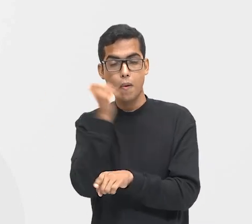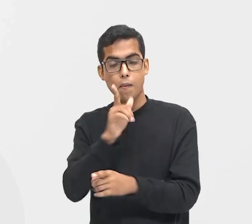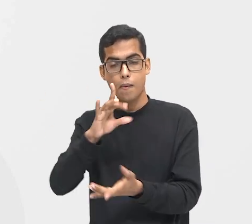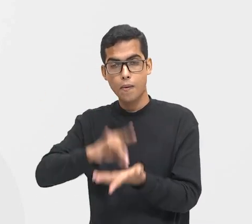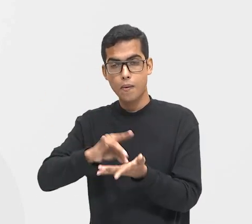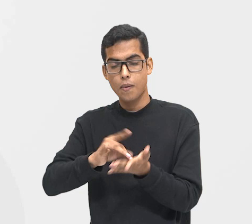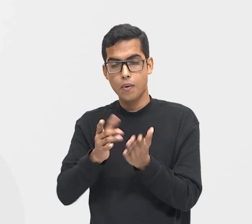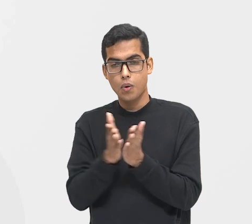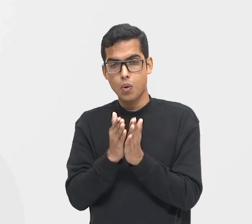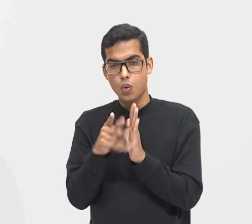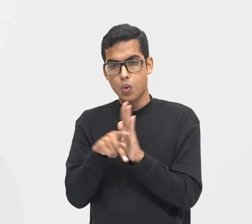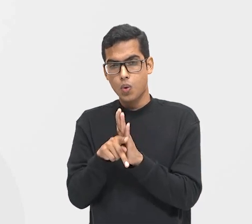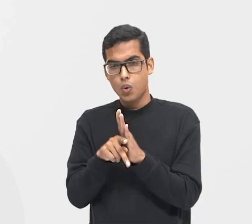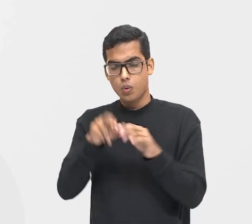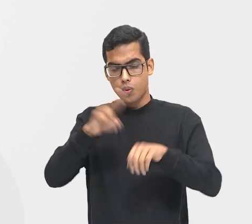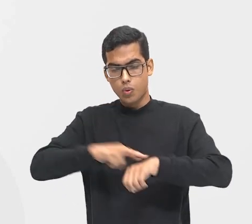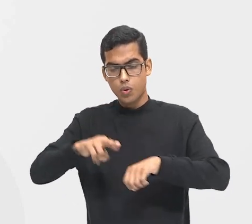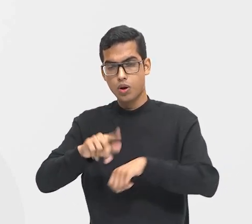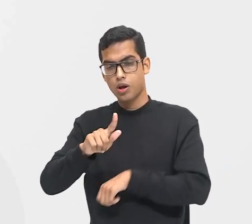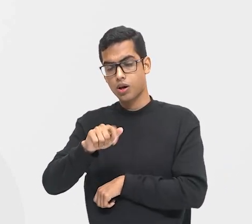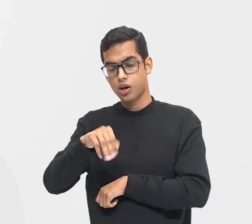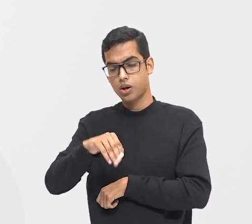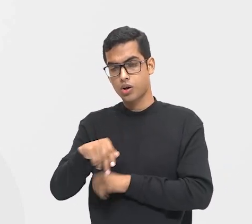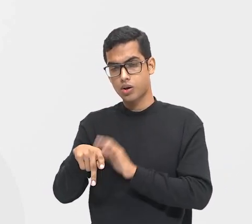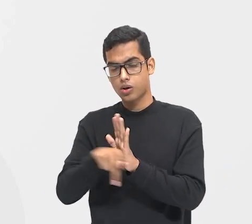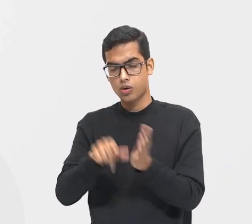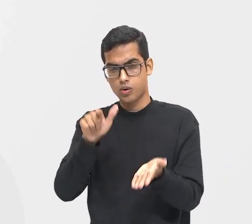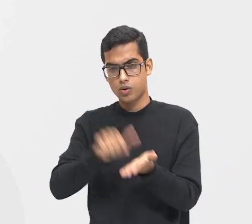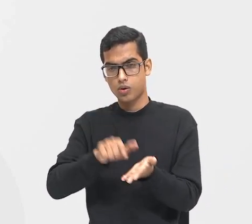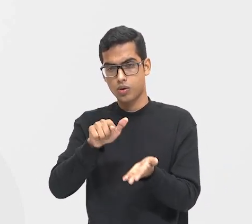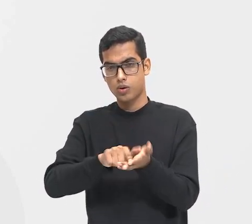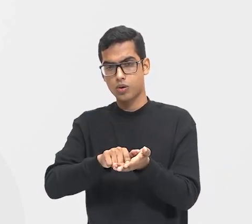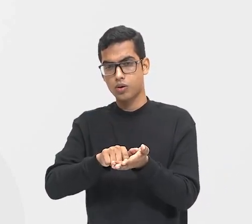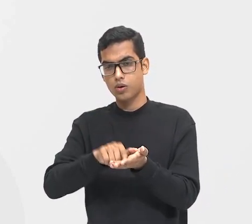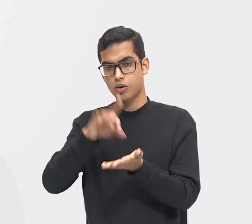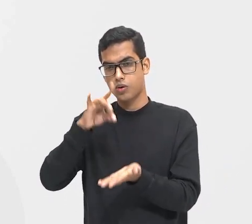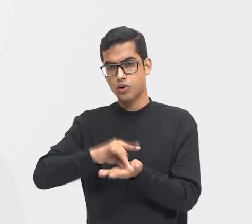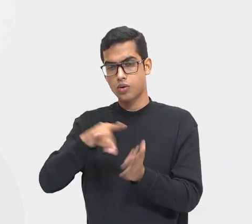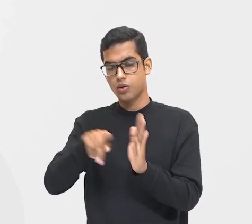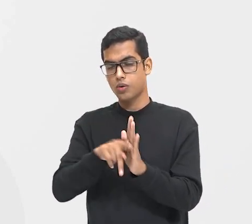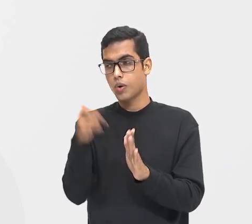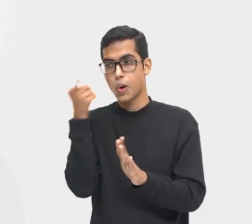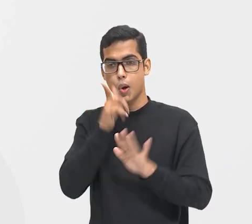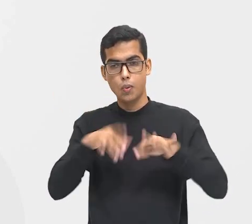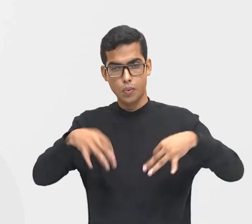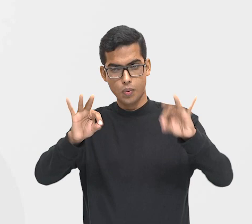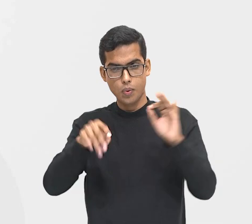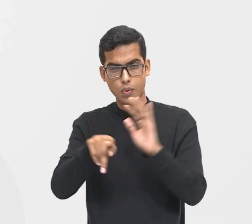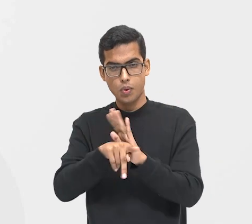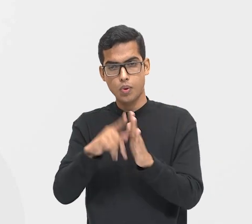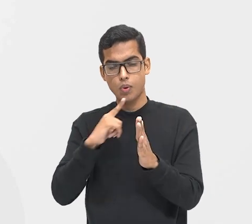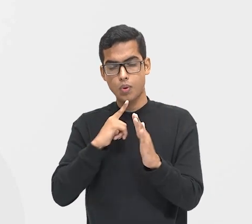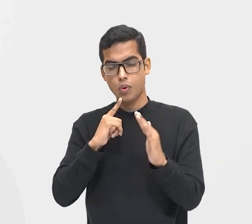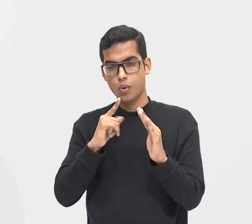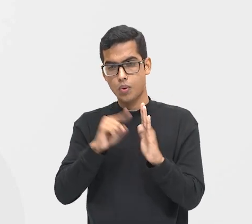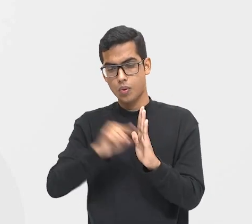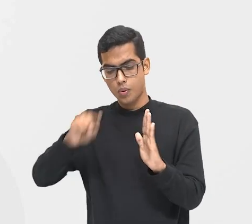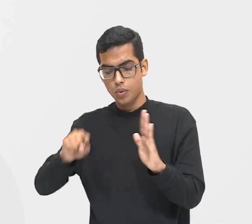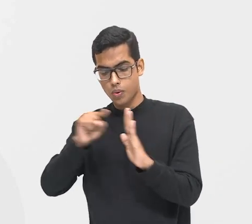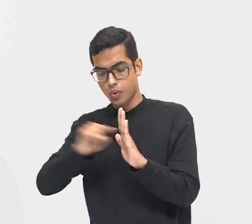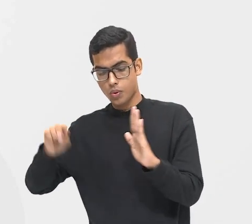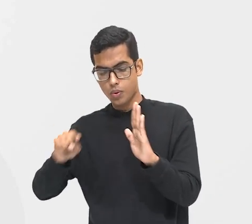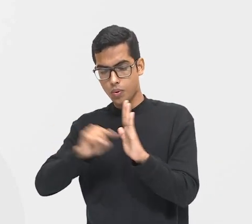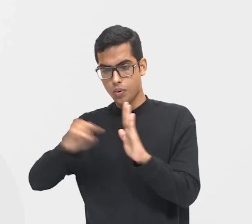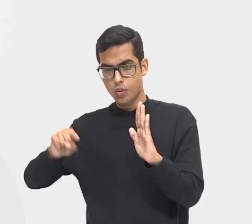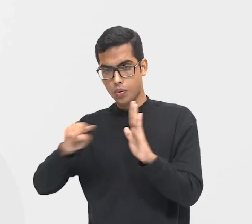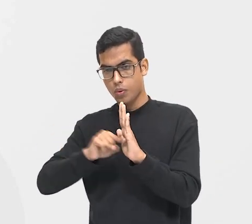quanto uma chapa de alumínio e ele vai chegar até aquele bloco de chumbo como a gente está observando, certo? Então os raios gama